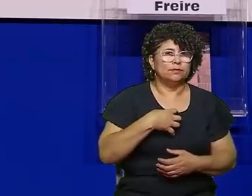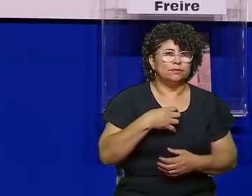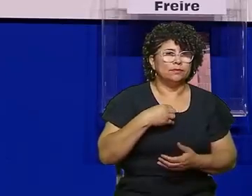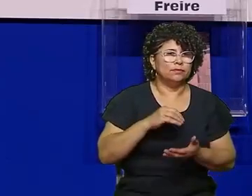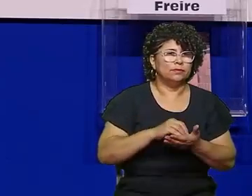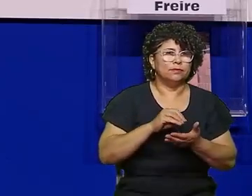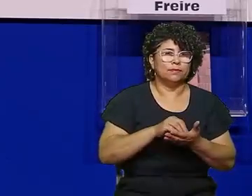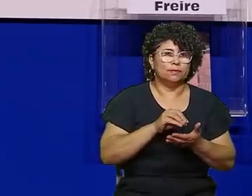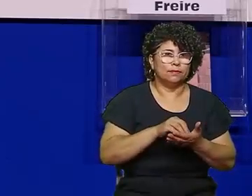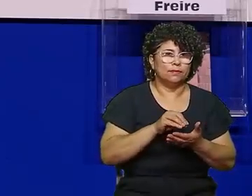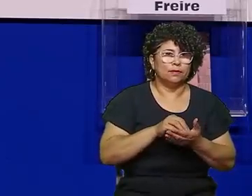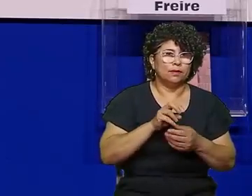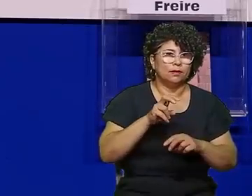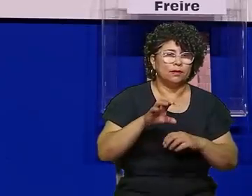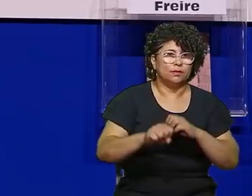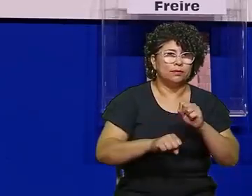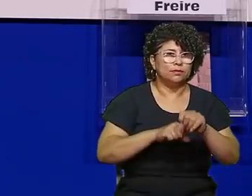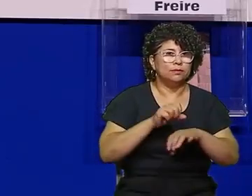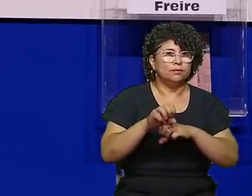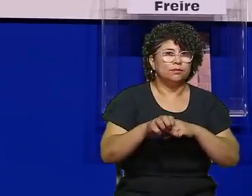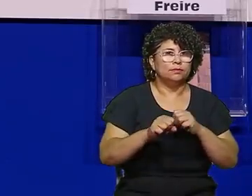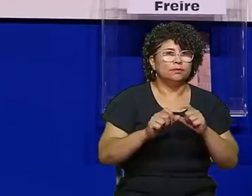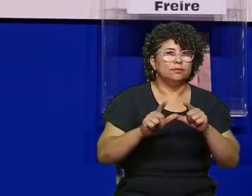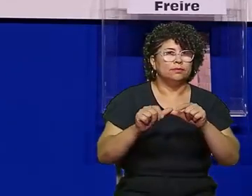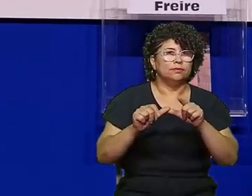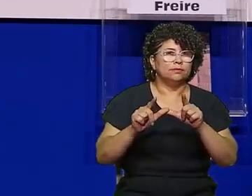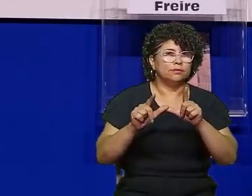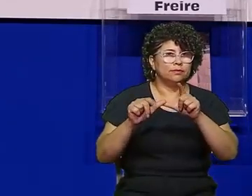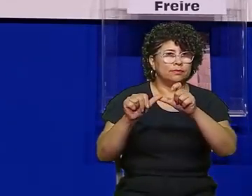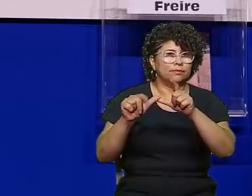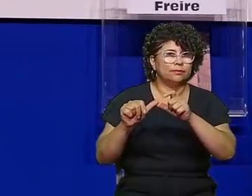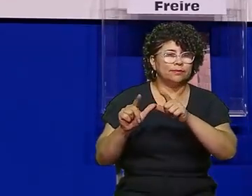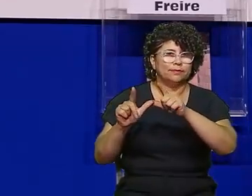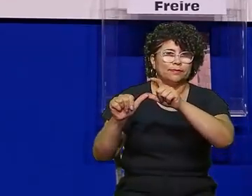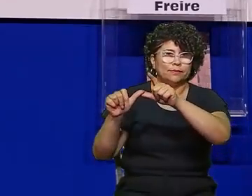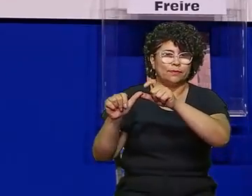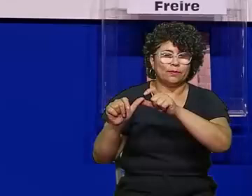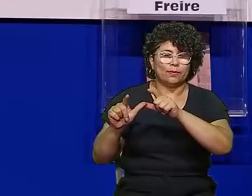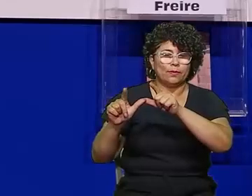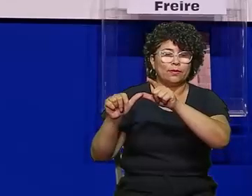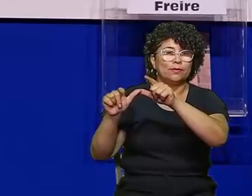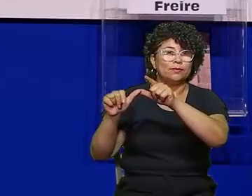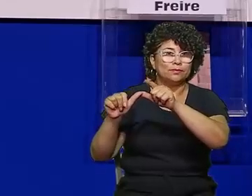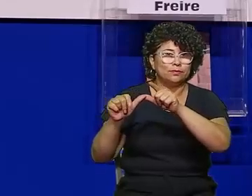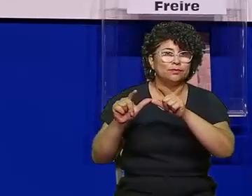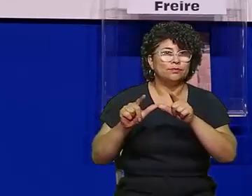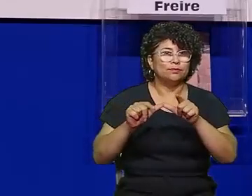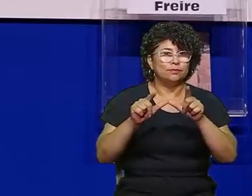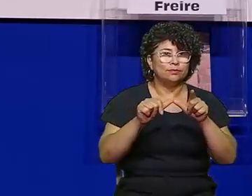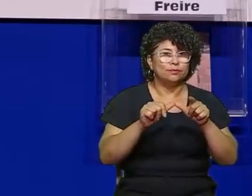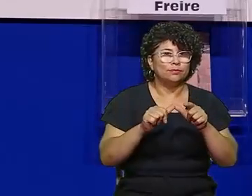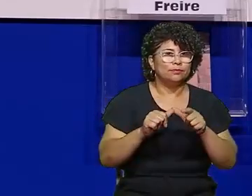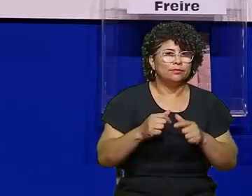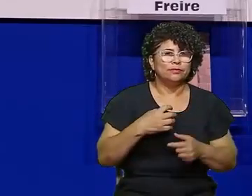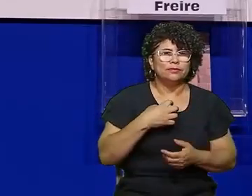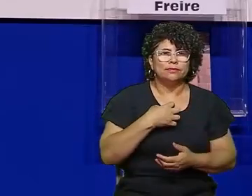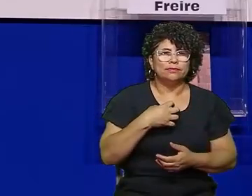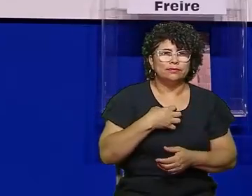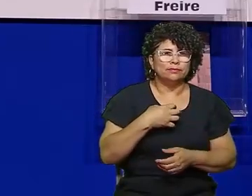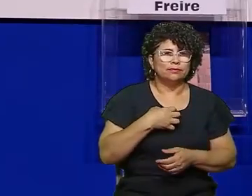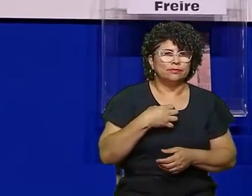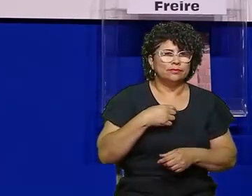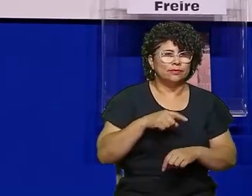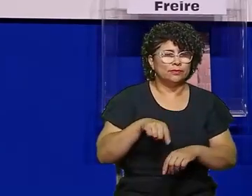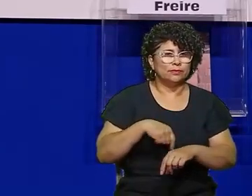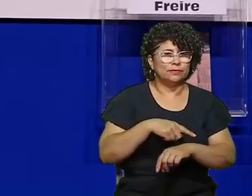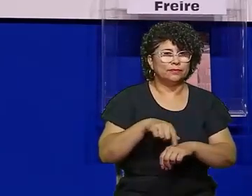volumes, viajamos e nos colorimos. A hora pressentida esmigalha-se